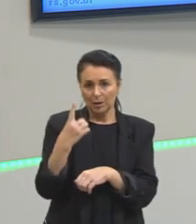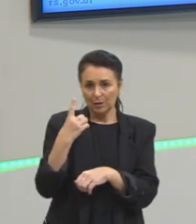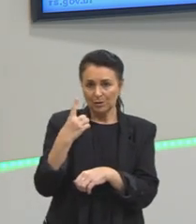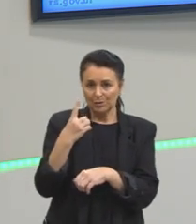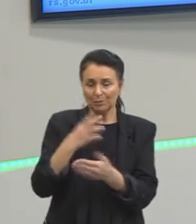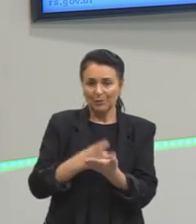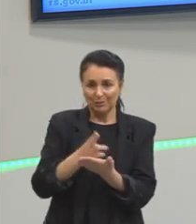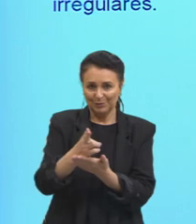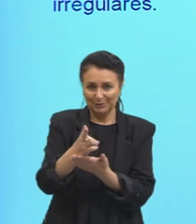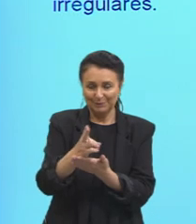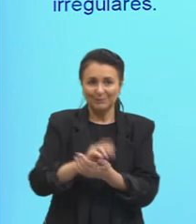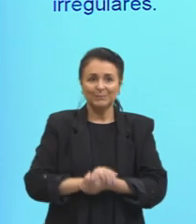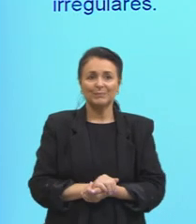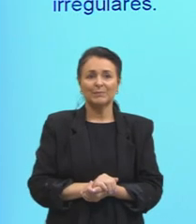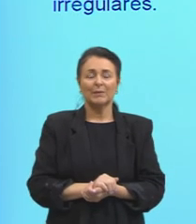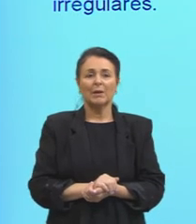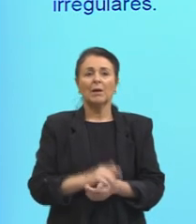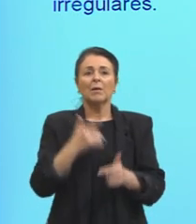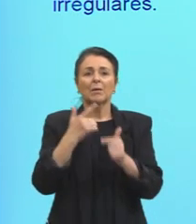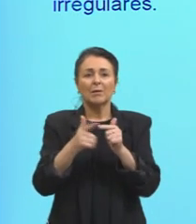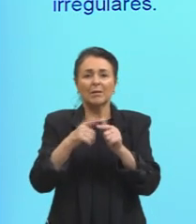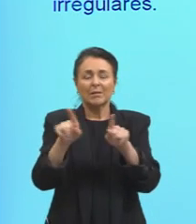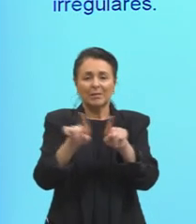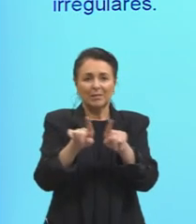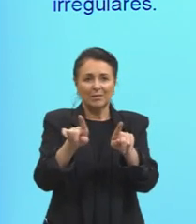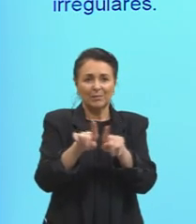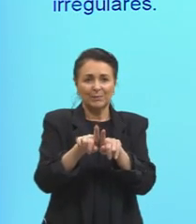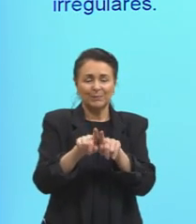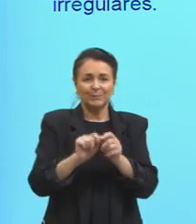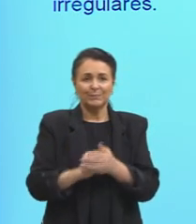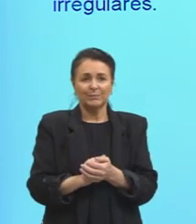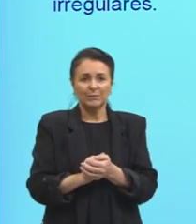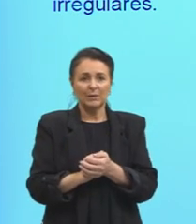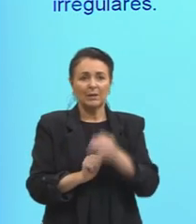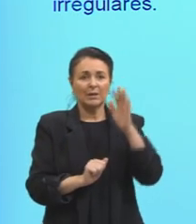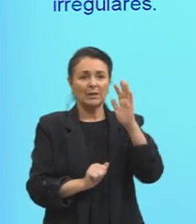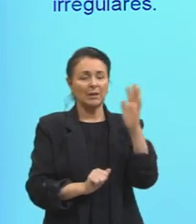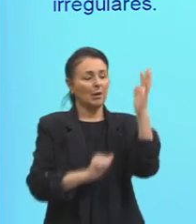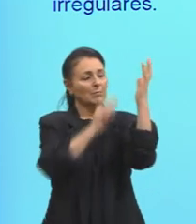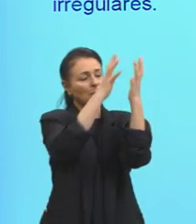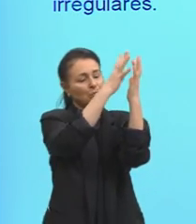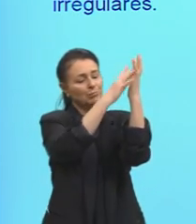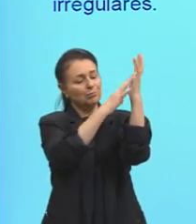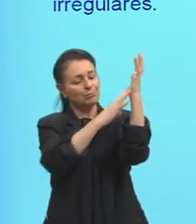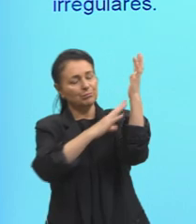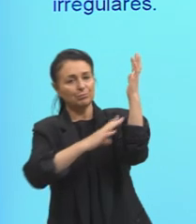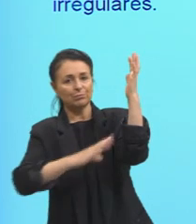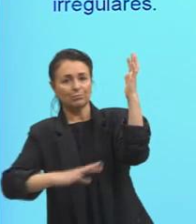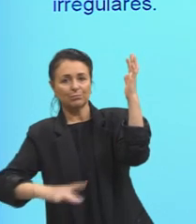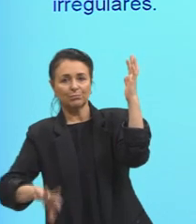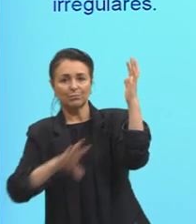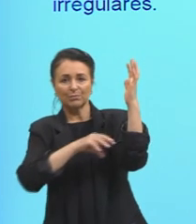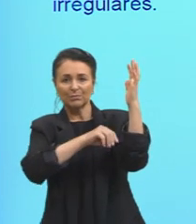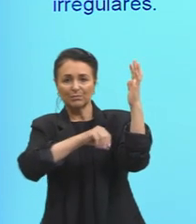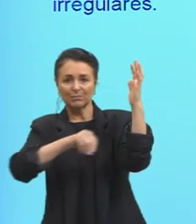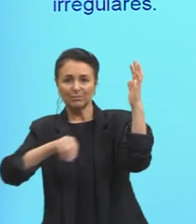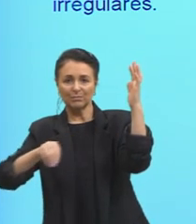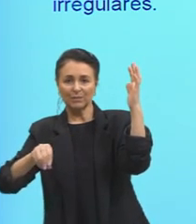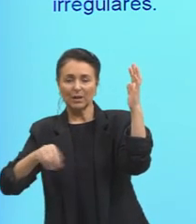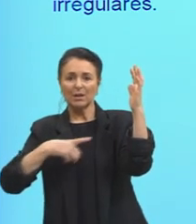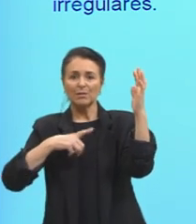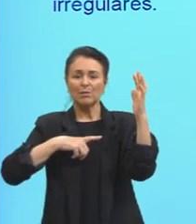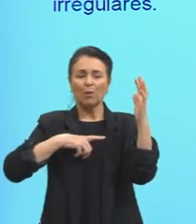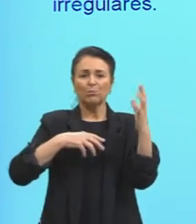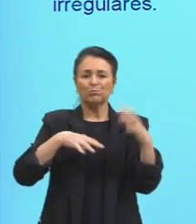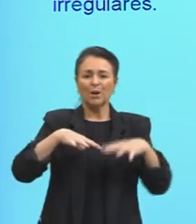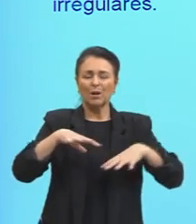Zinho outra coisa que tem problema né como eu falei para vocês o deslizamento de terra tá a gurizada Então são ações antrópicas